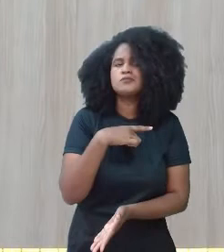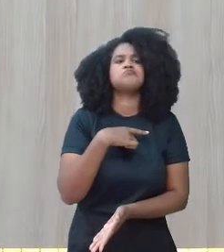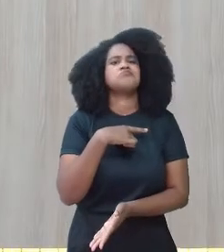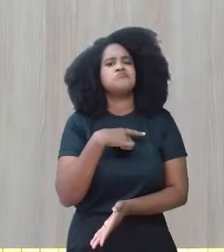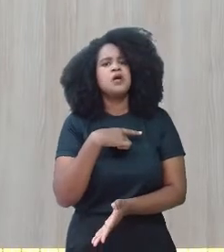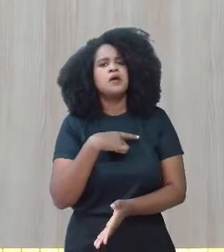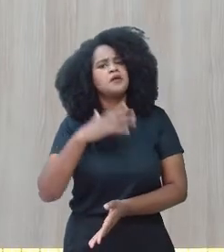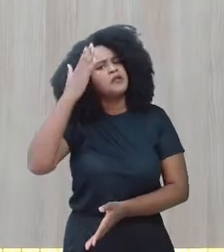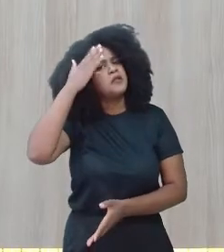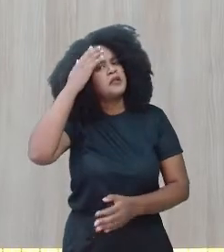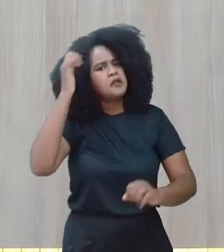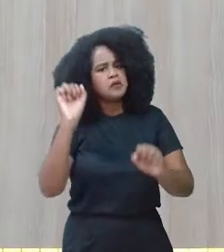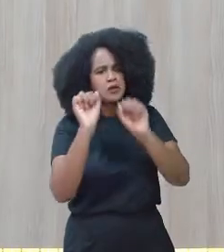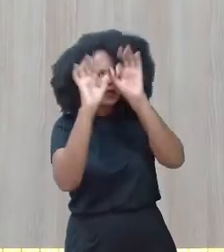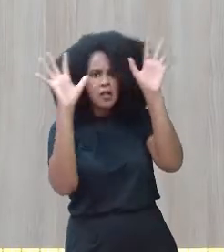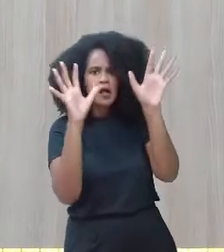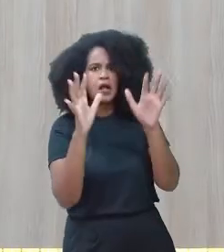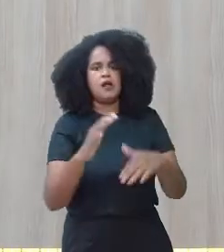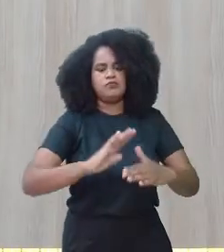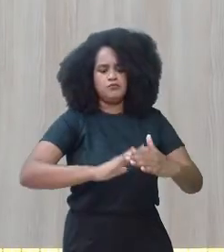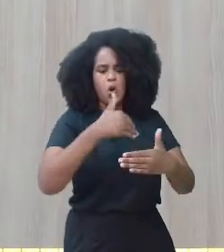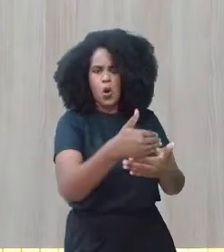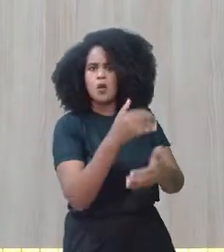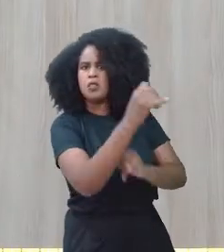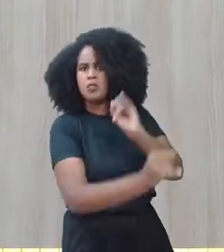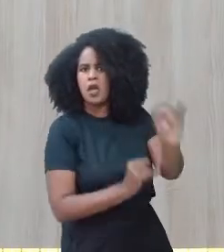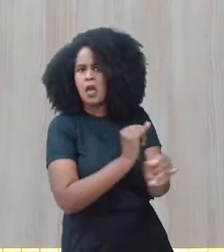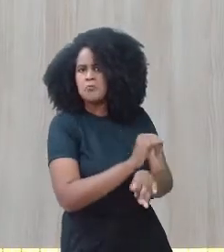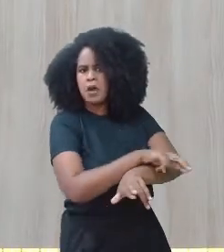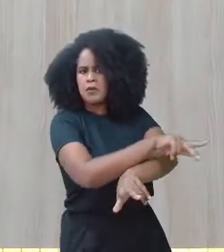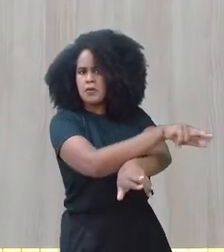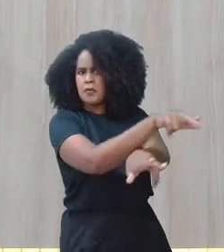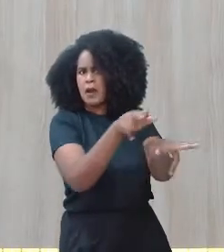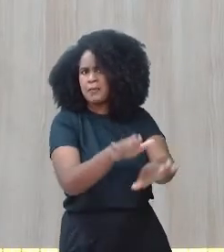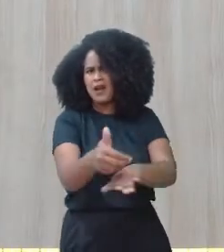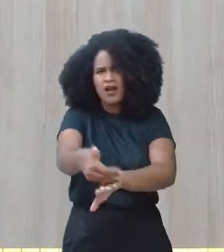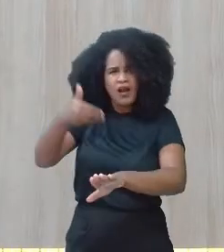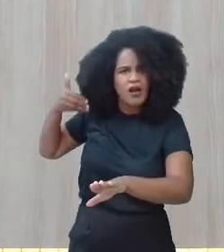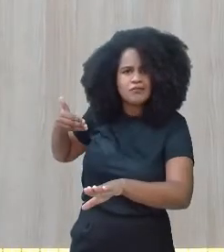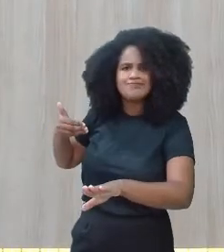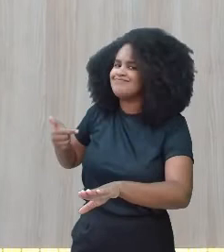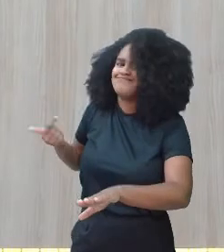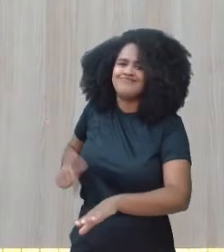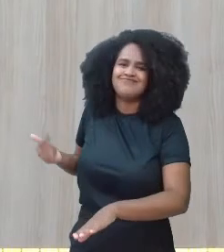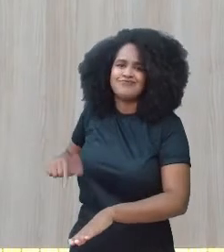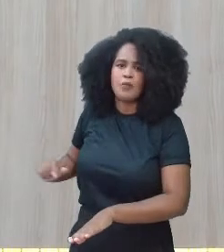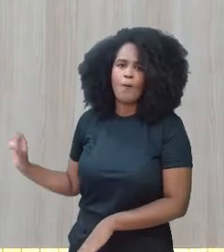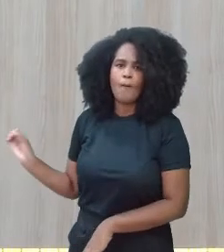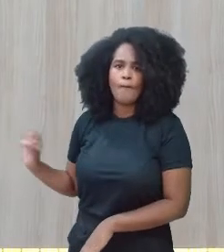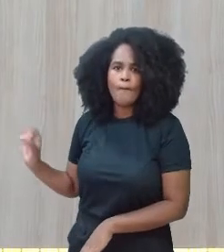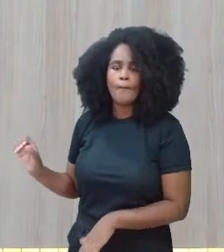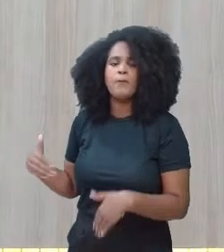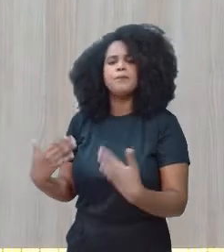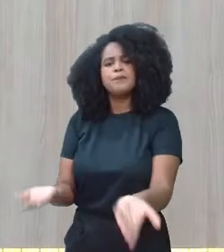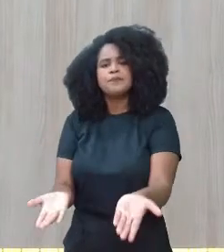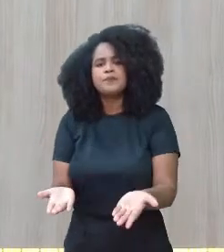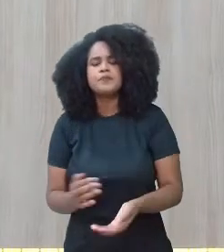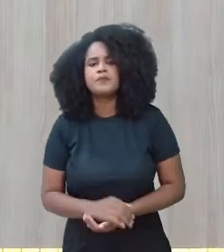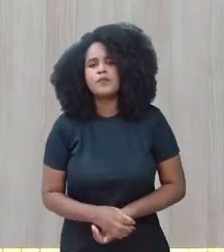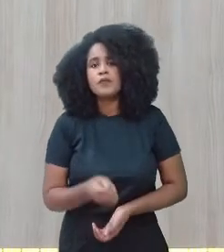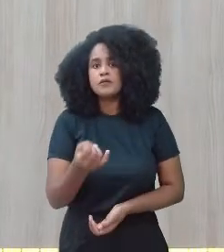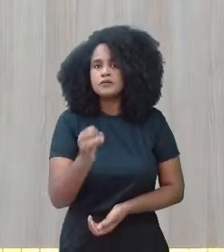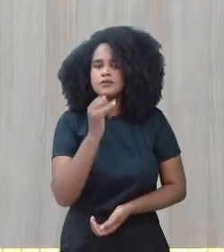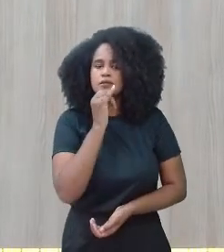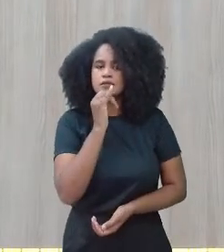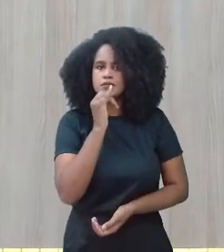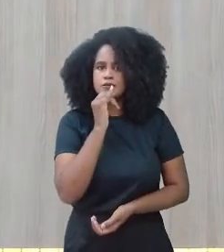com tranquilidade, computador, internet, né? Não tinha antes. Então, se a gente pensar no que faz o